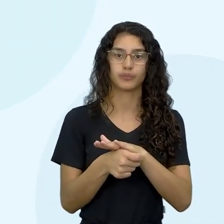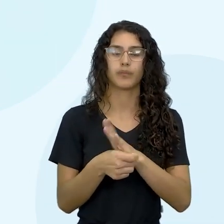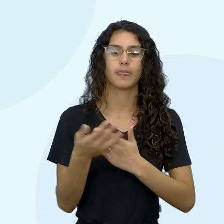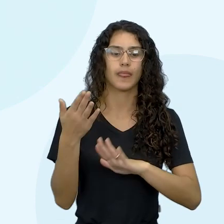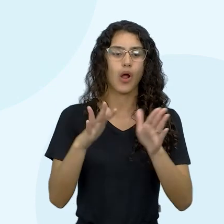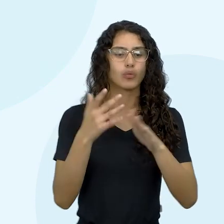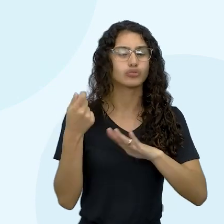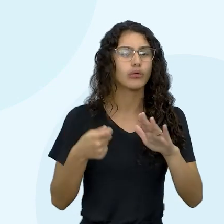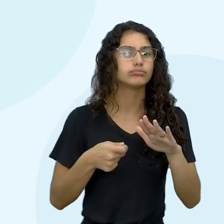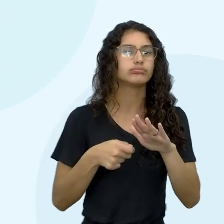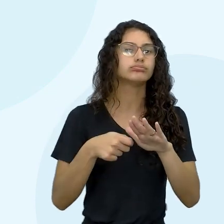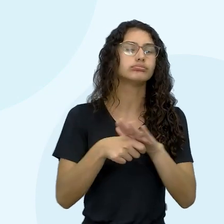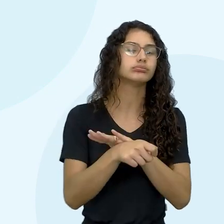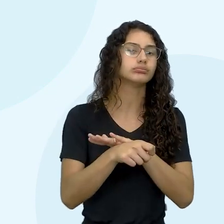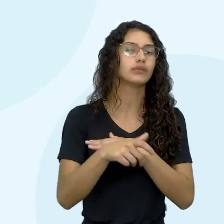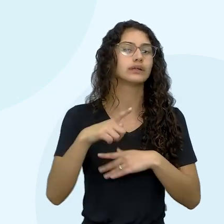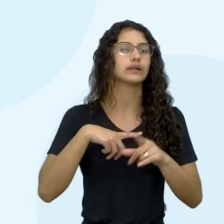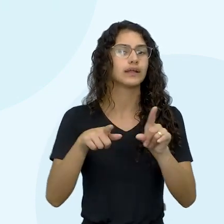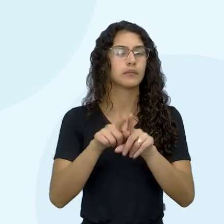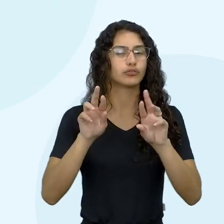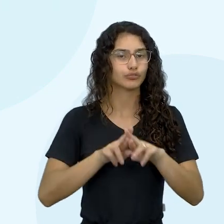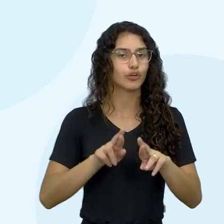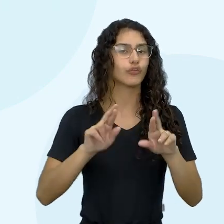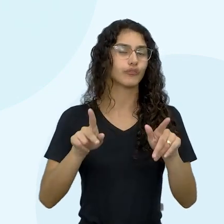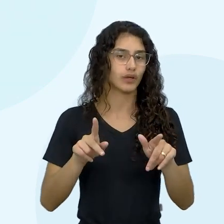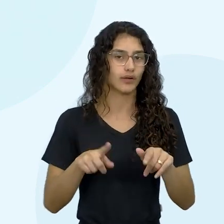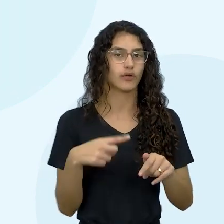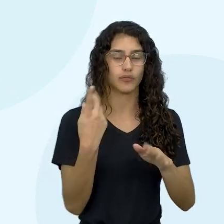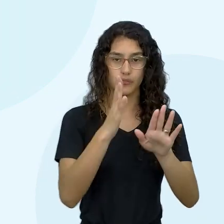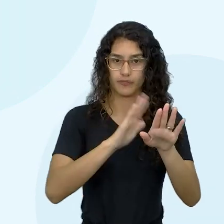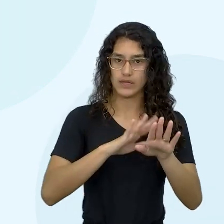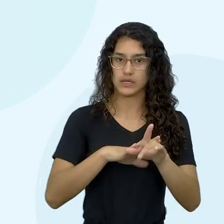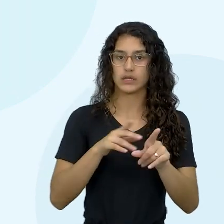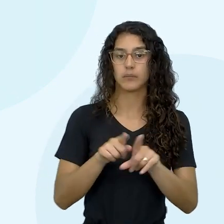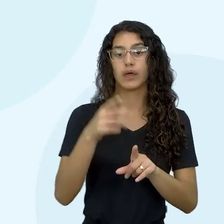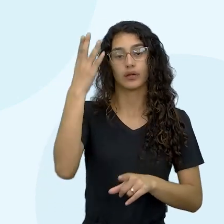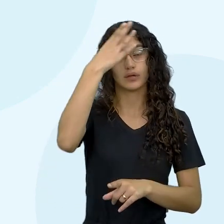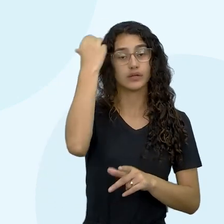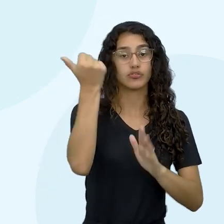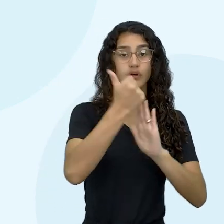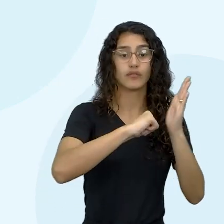Alguns investimentos aí bem diferentões, nós vamos falar. Não